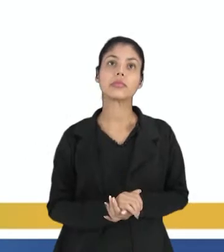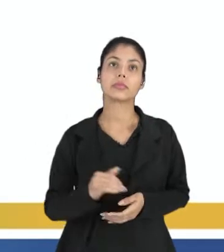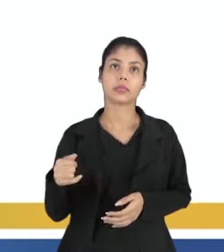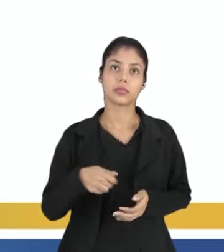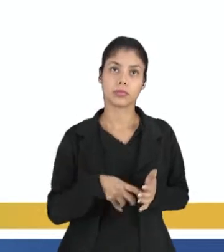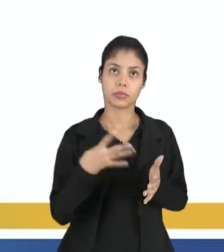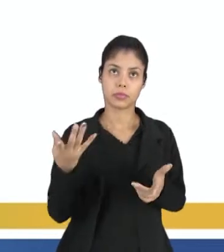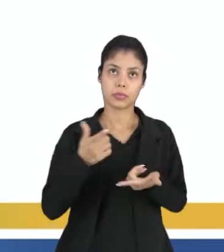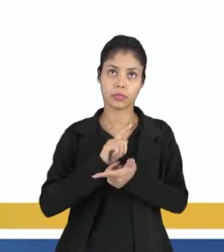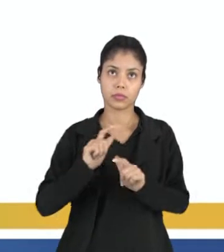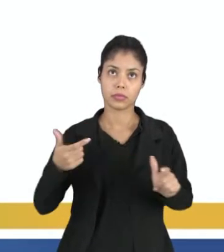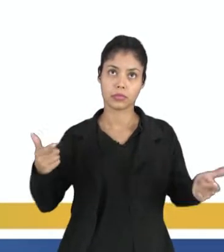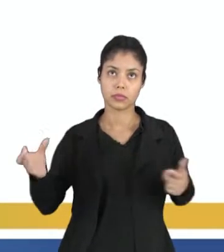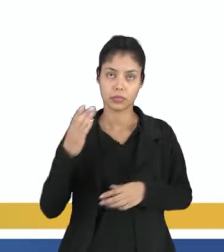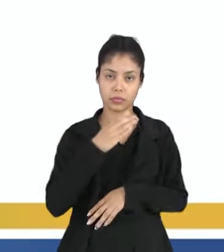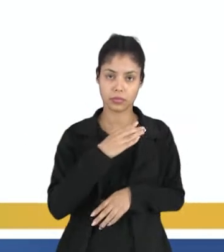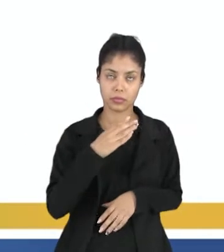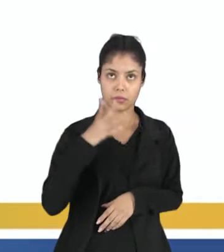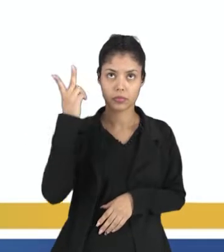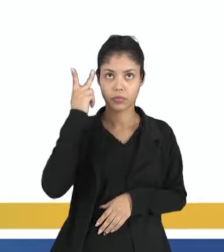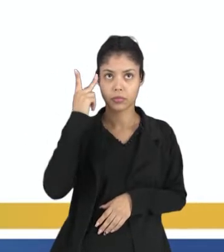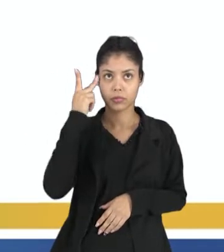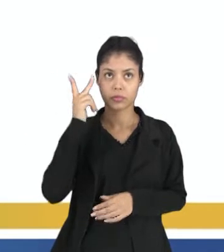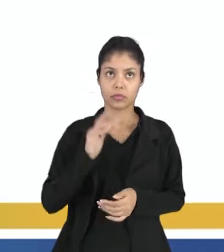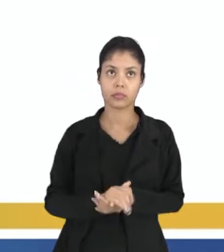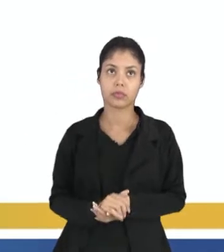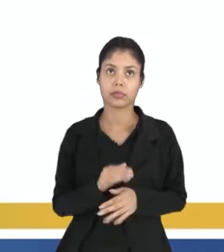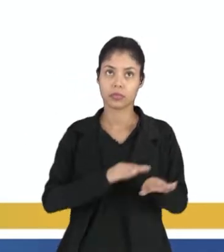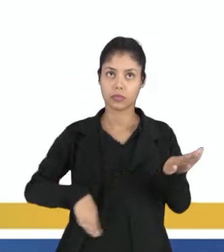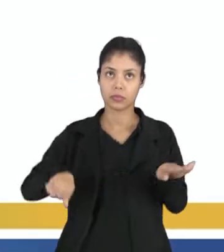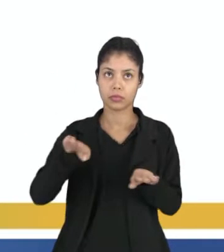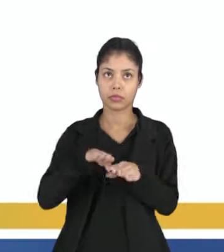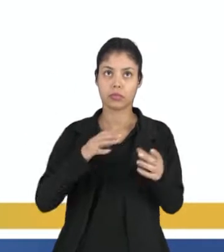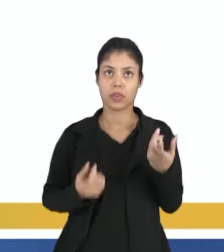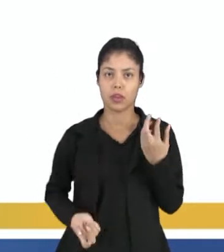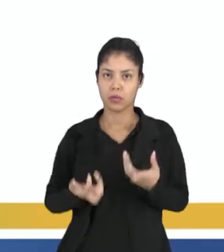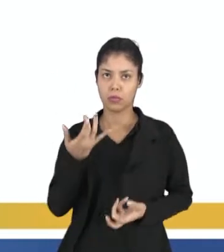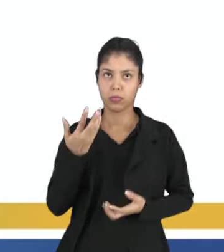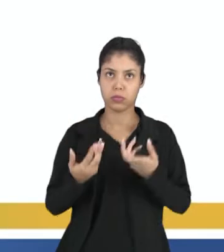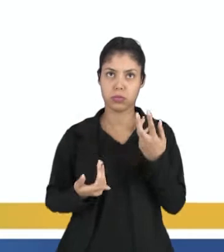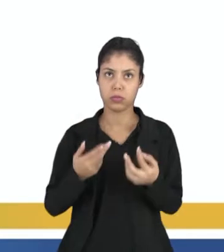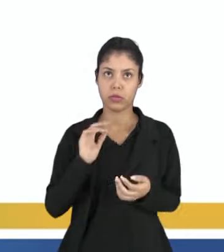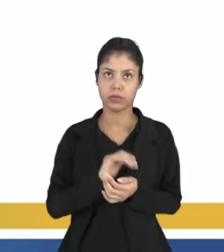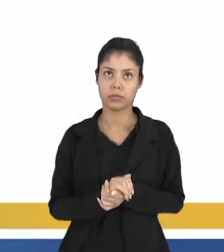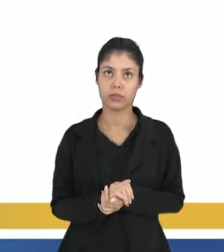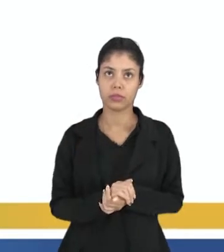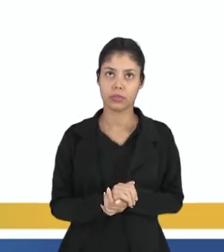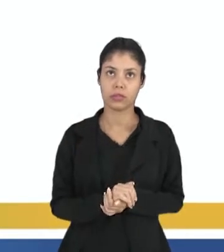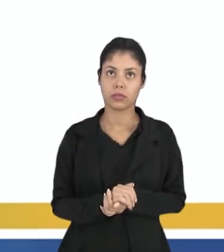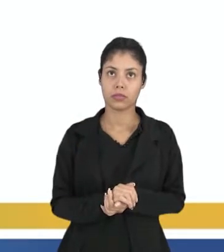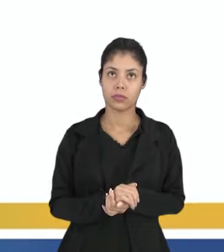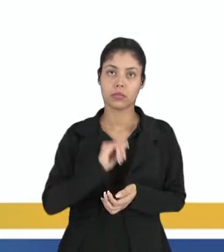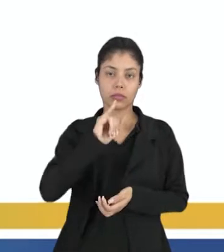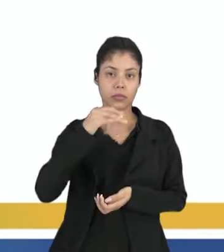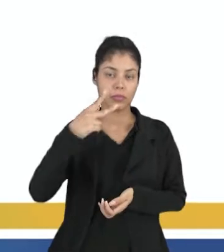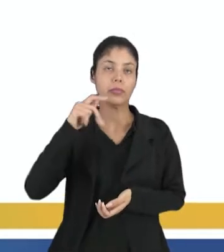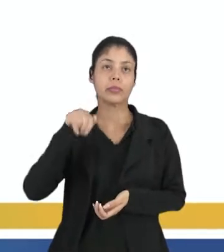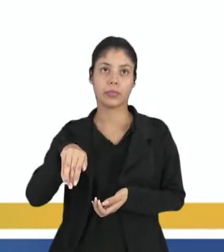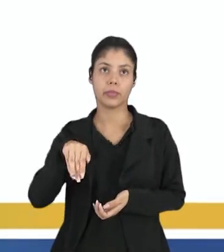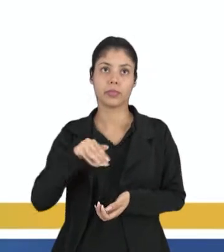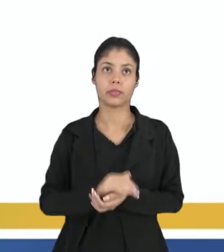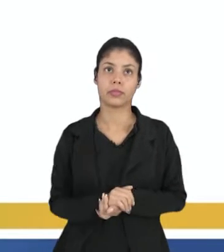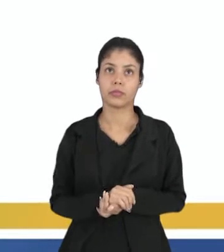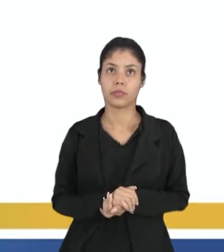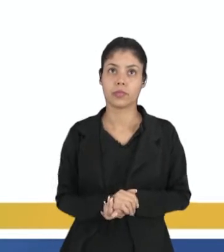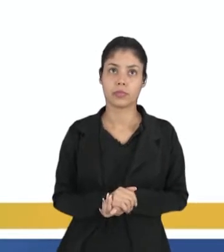Amazônia, a área 4 vezes maior que a cidade de São Paulo, está sob risco de queimada na temporada do fogo, diz